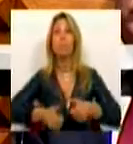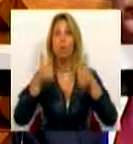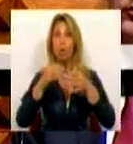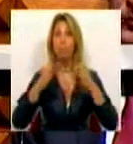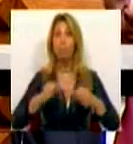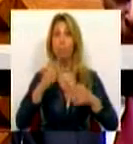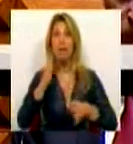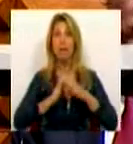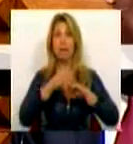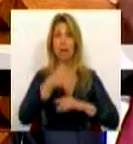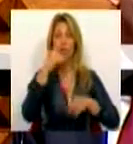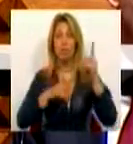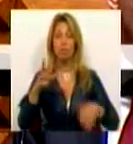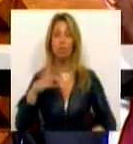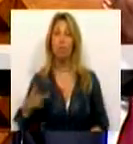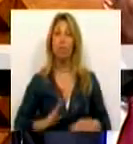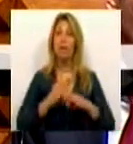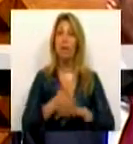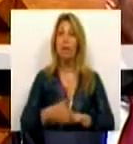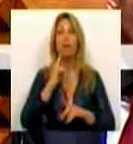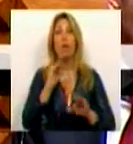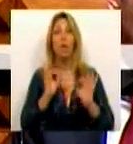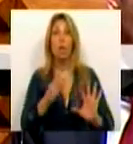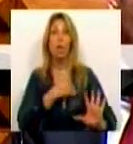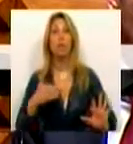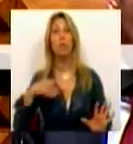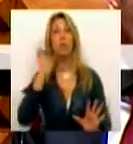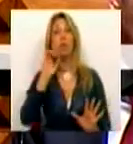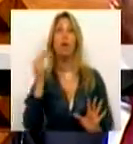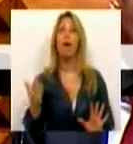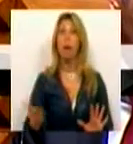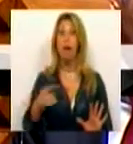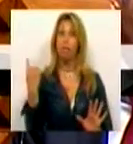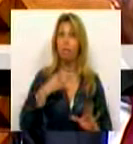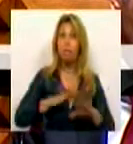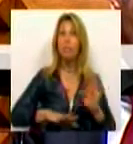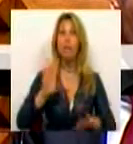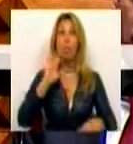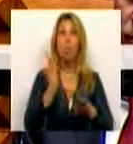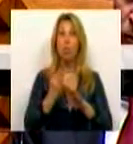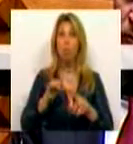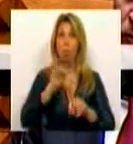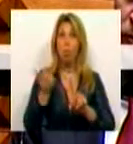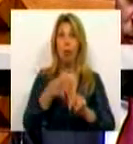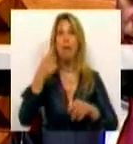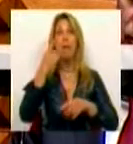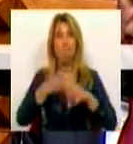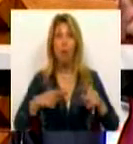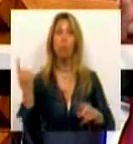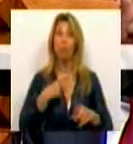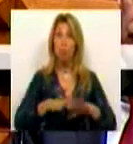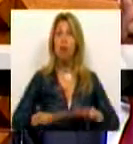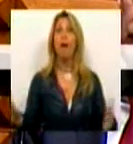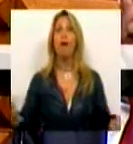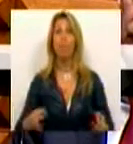a cuidados de saúde de qualidade. E é isso que fizemos no último ano e meio. No último ano e meio de